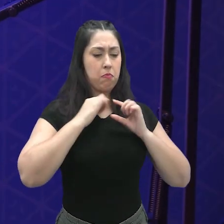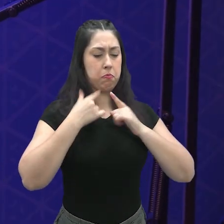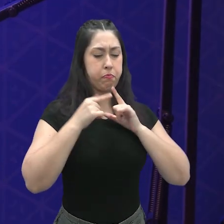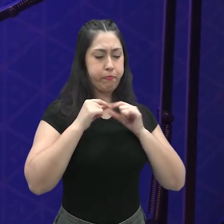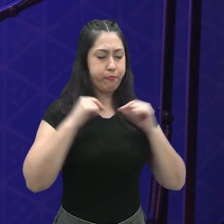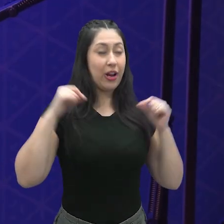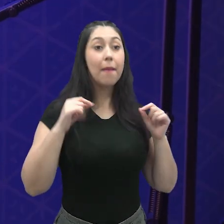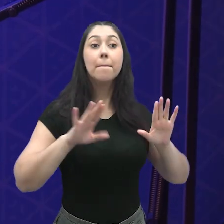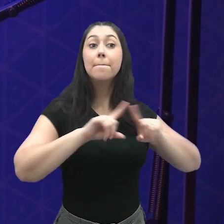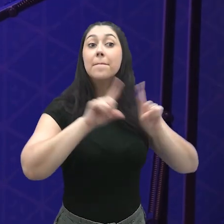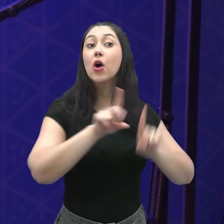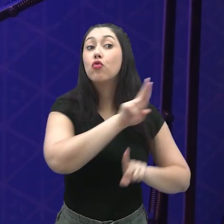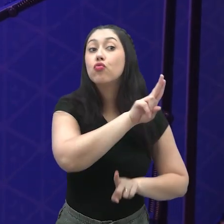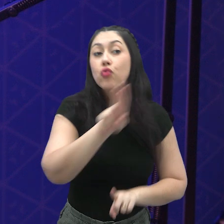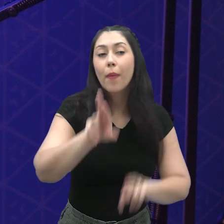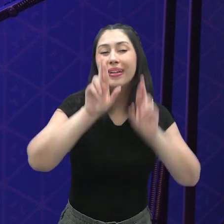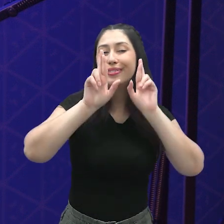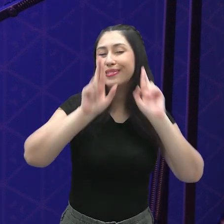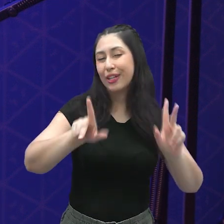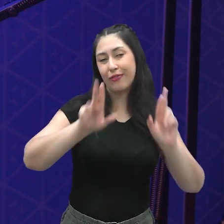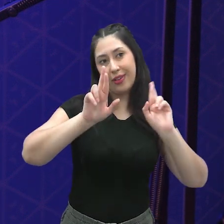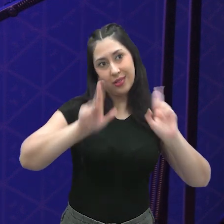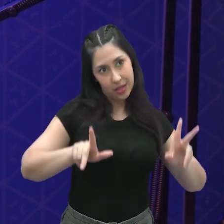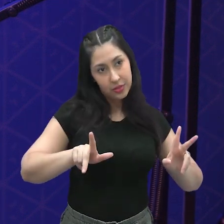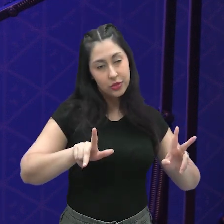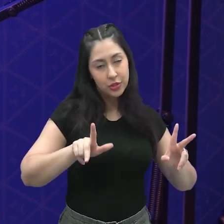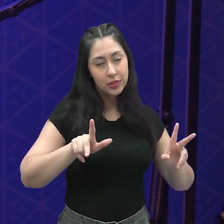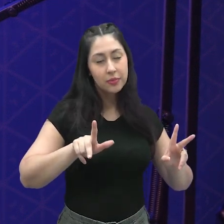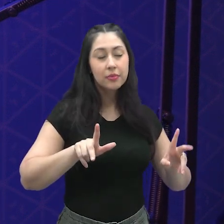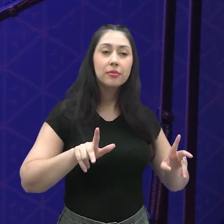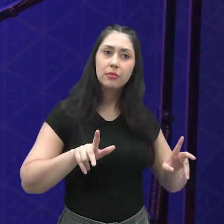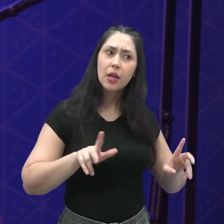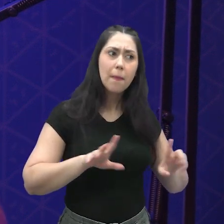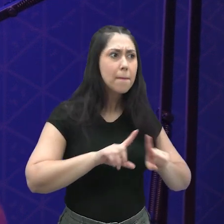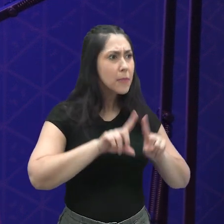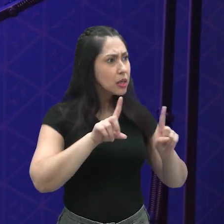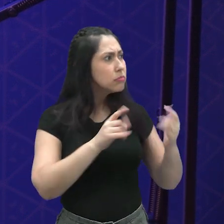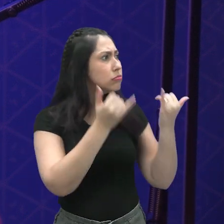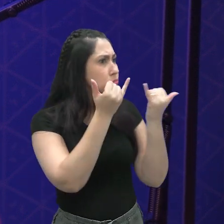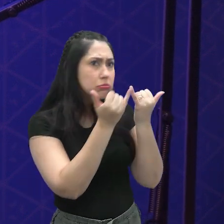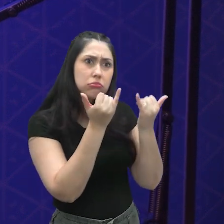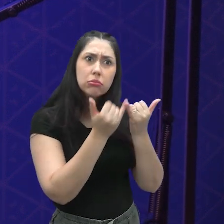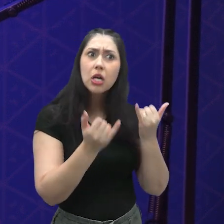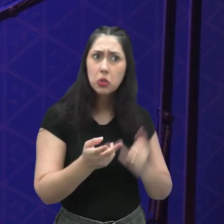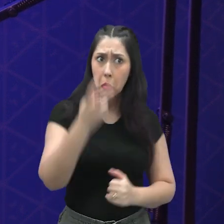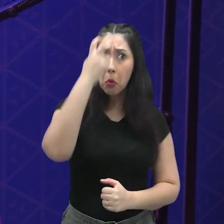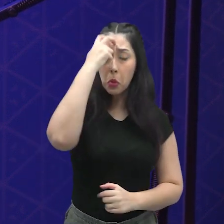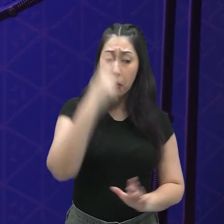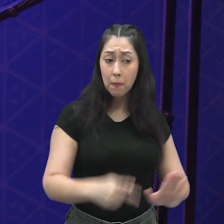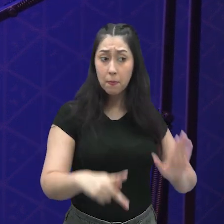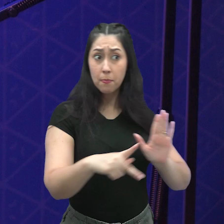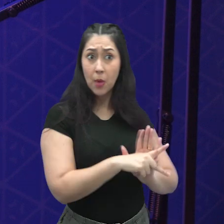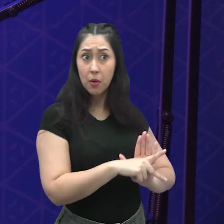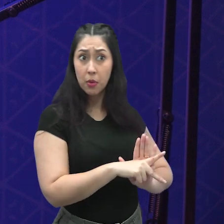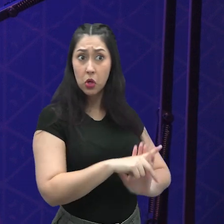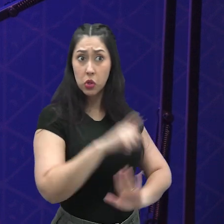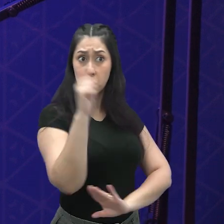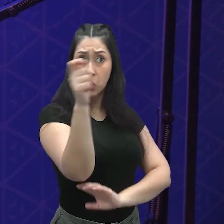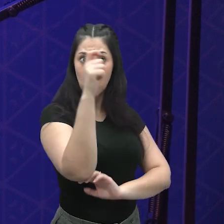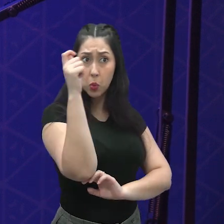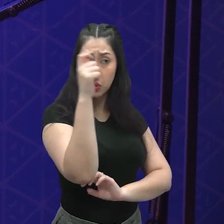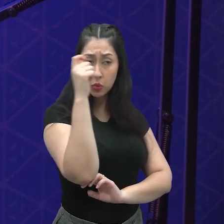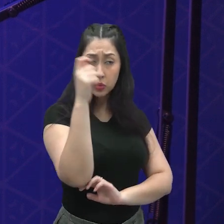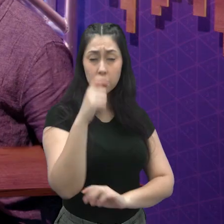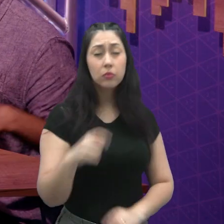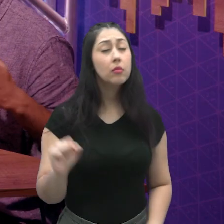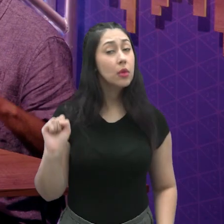típicos, mas é vaneira gaúcha, não é sertanejo propriamente dito, mas é uma cultura ali interiorana bem típica daquela parte sul